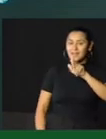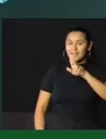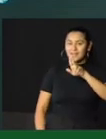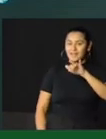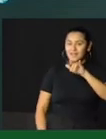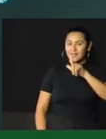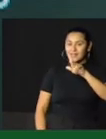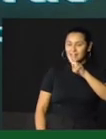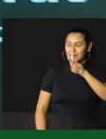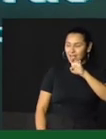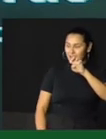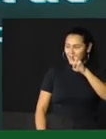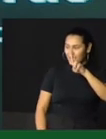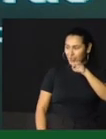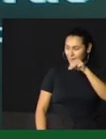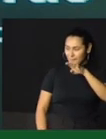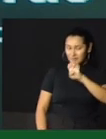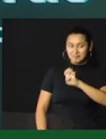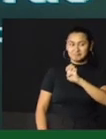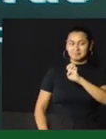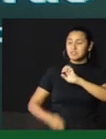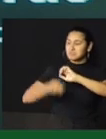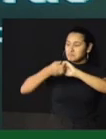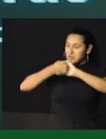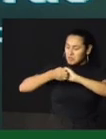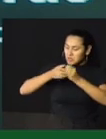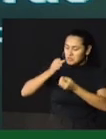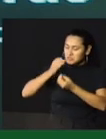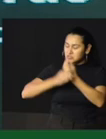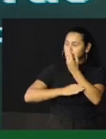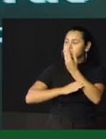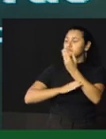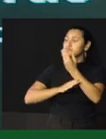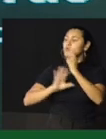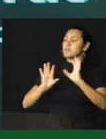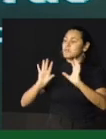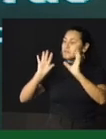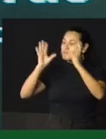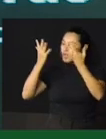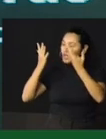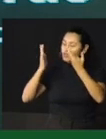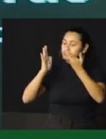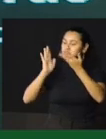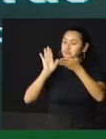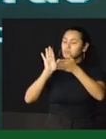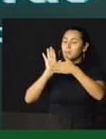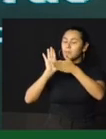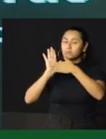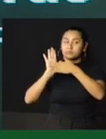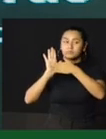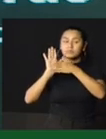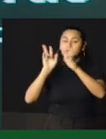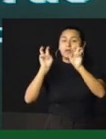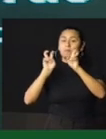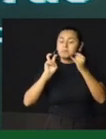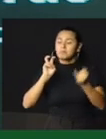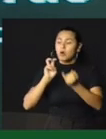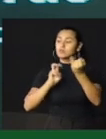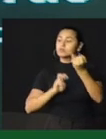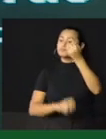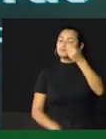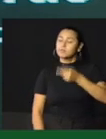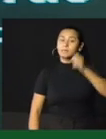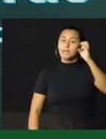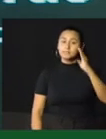iniciativa para por pautar um tema tão importante pro Brasil saudar nosso sempre